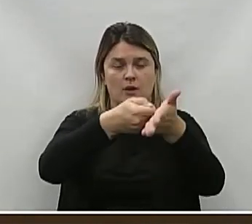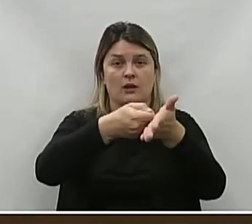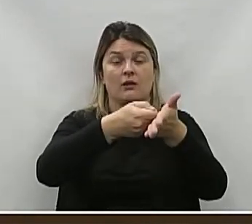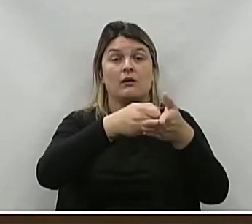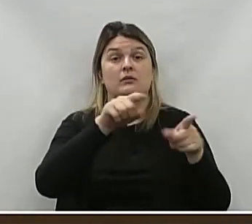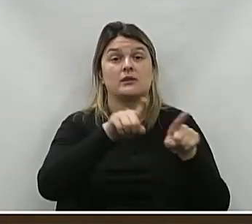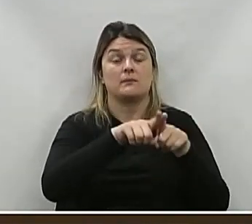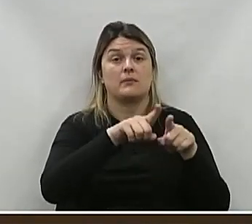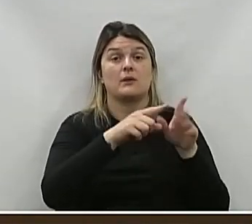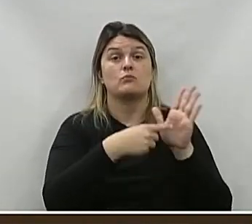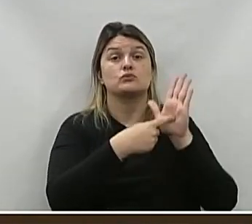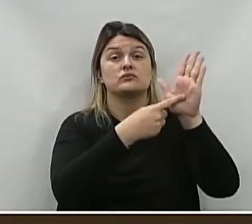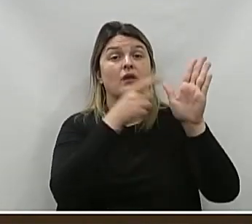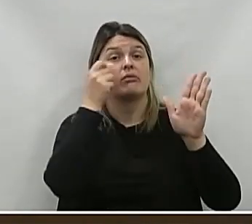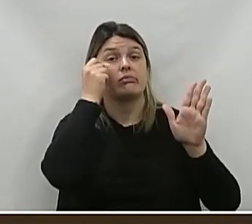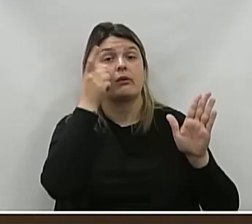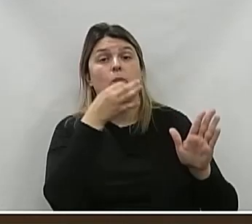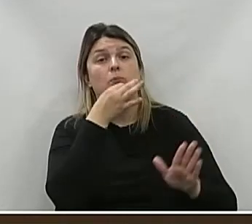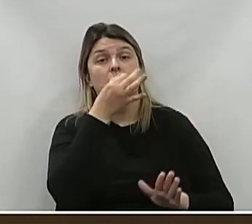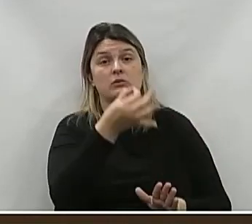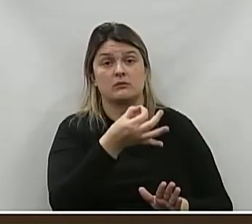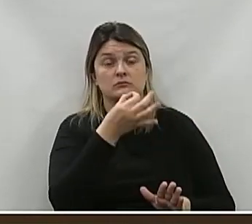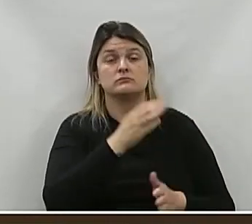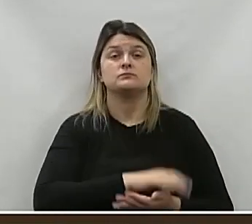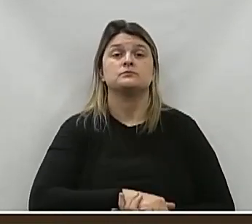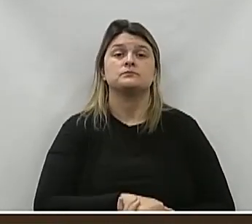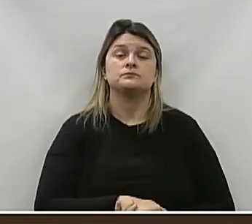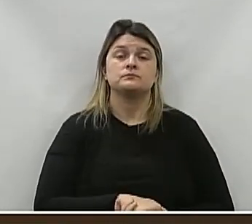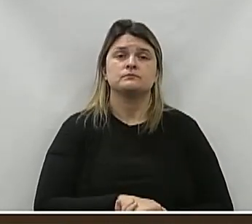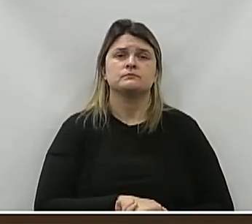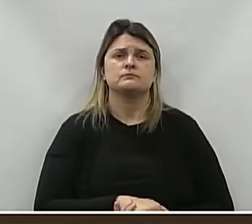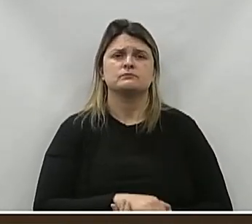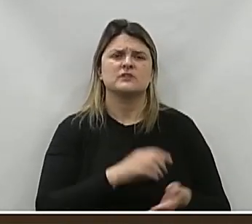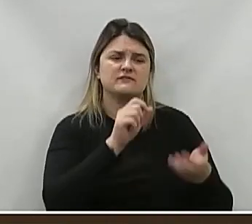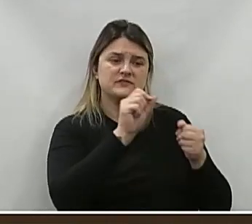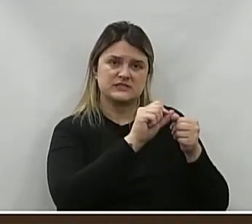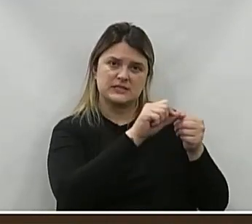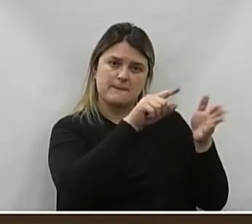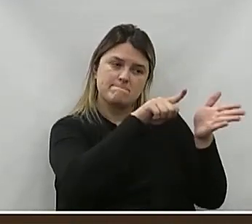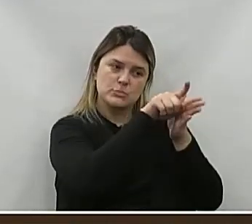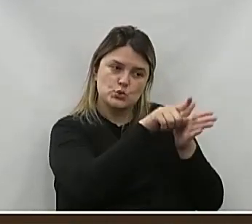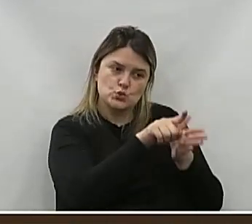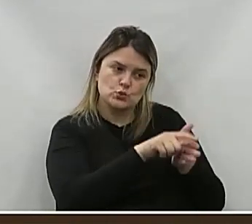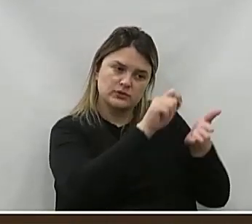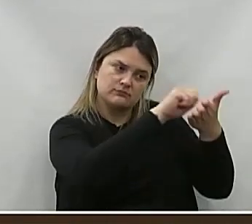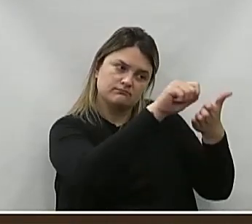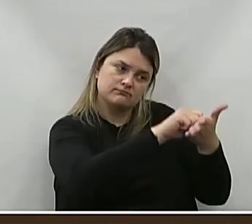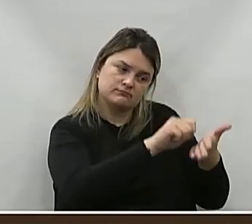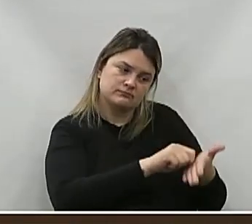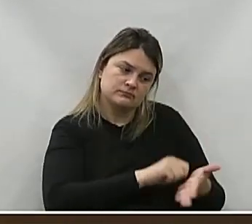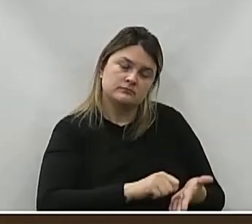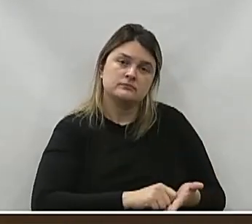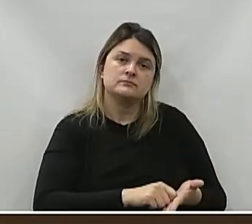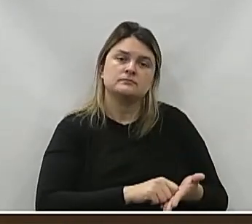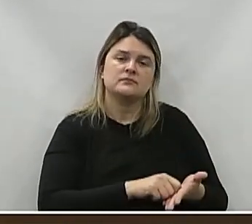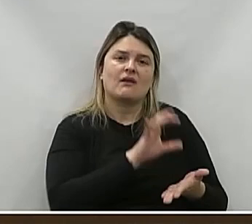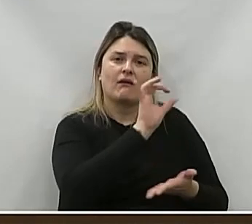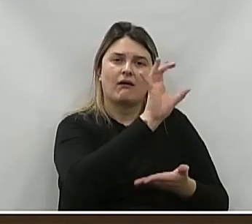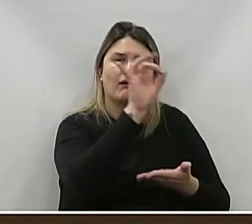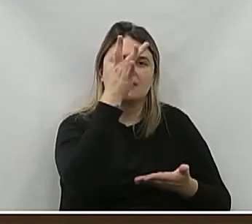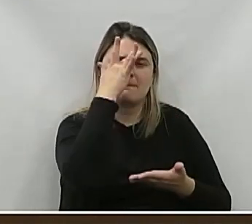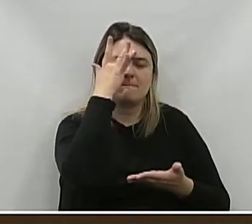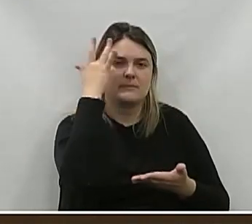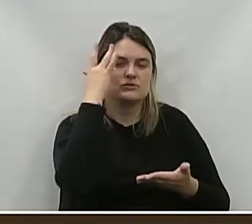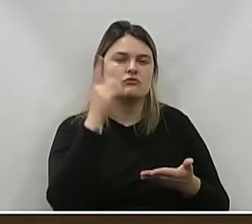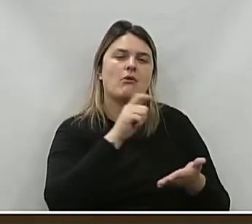levar suas ideias opinião eh as perguntas muito bem como o vereador falou ali né cada um levar